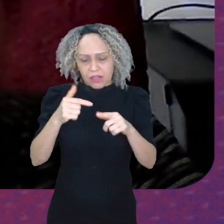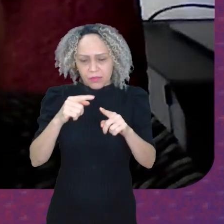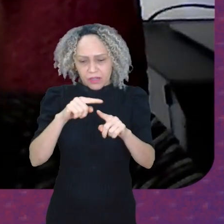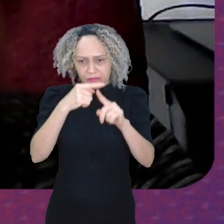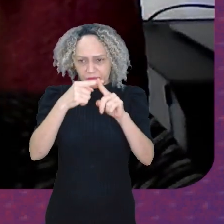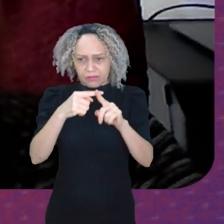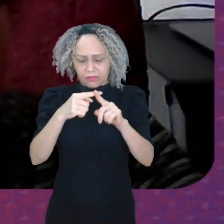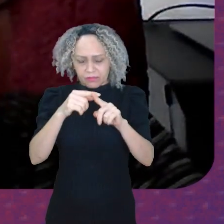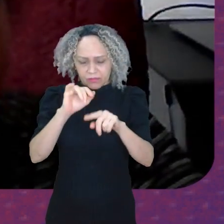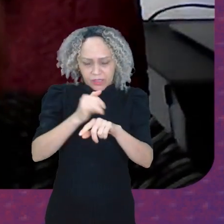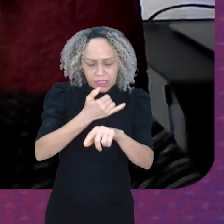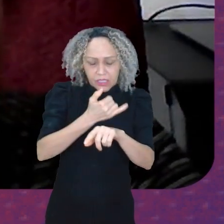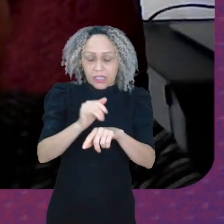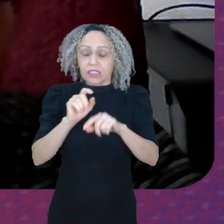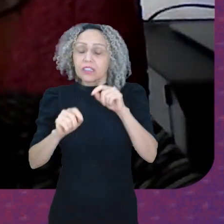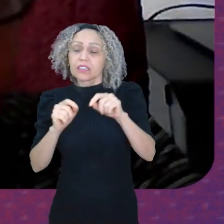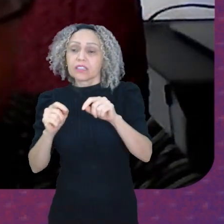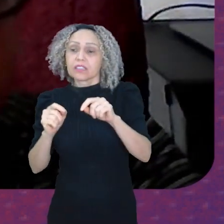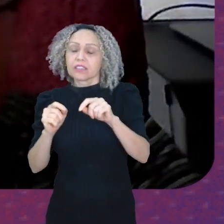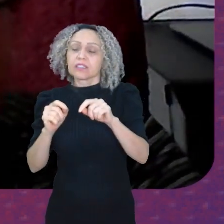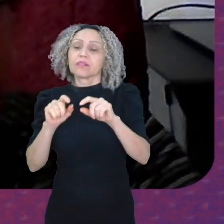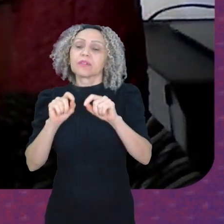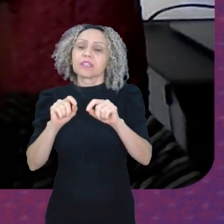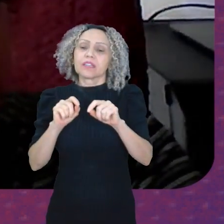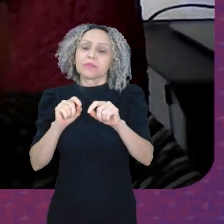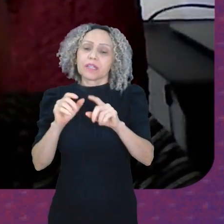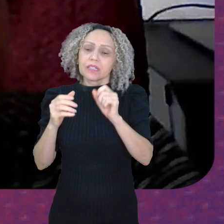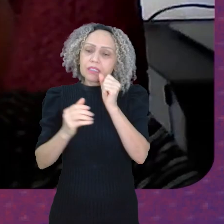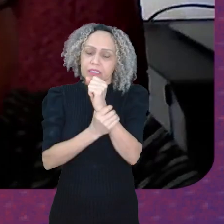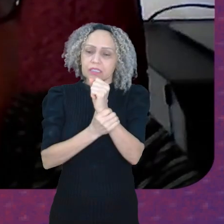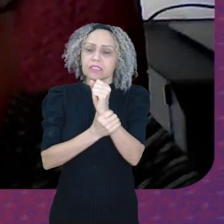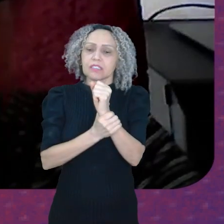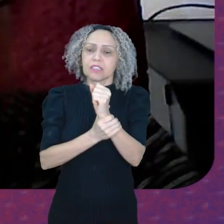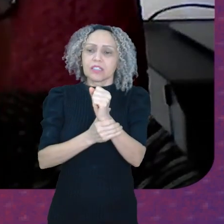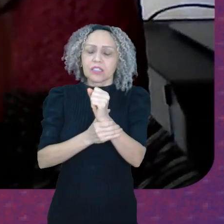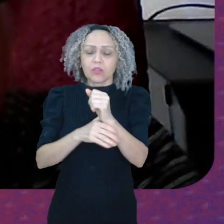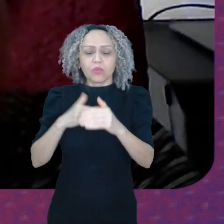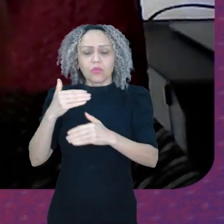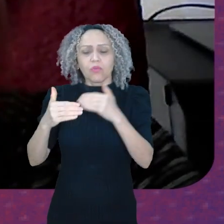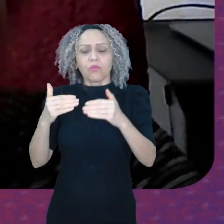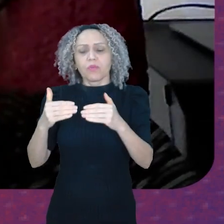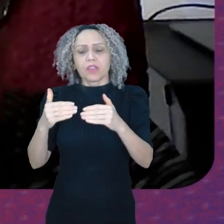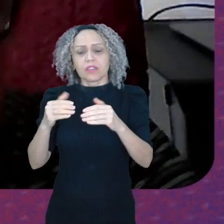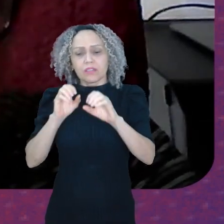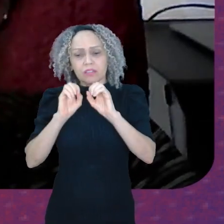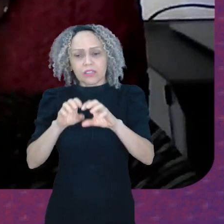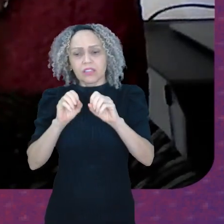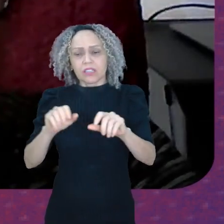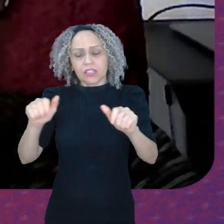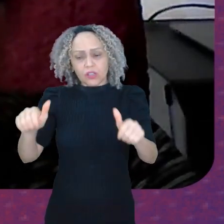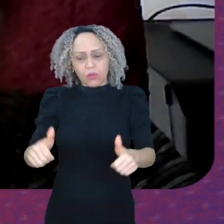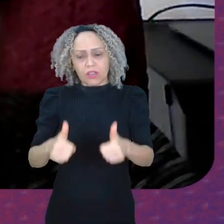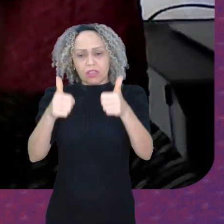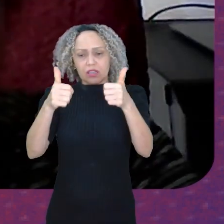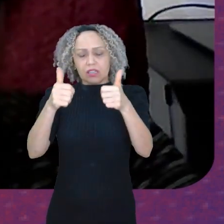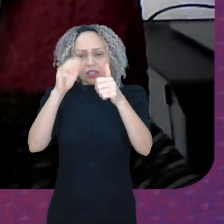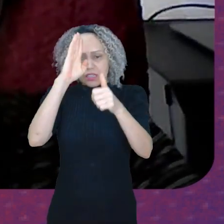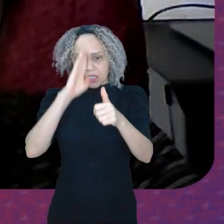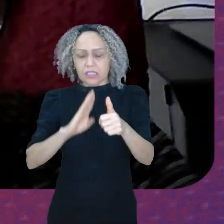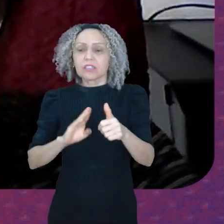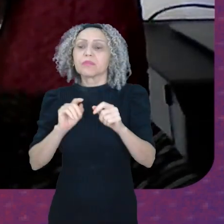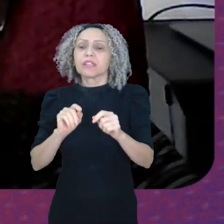da educação de qualidade gratuita para toda a população nos